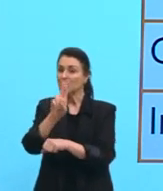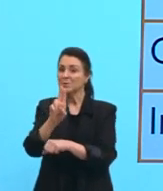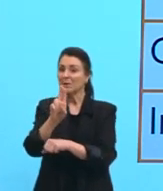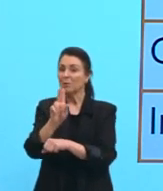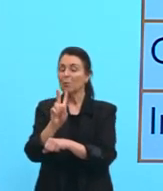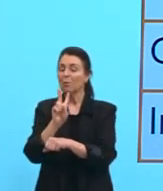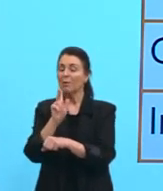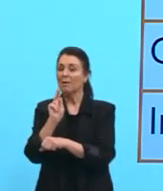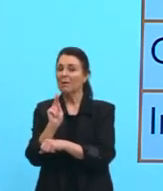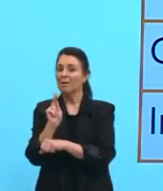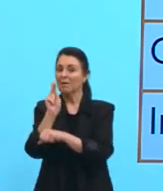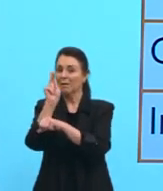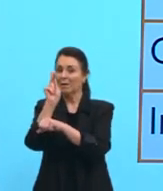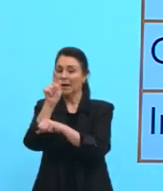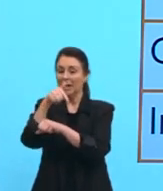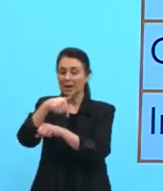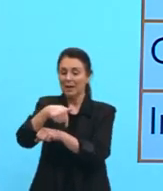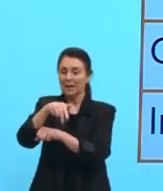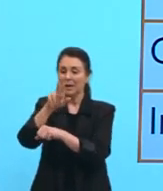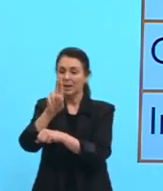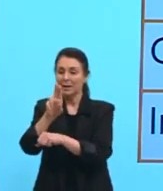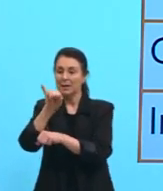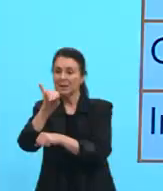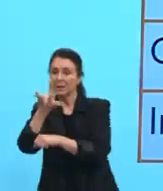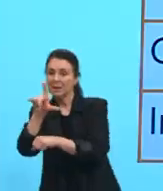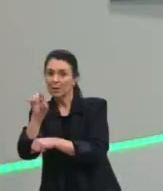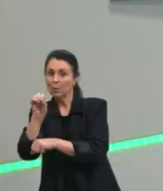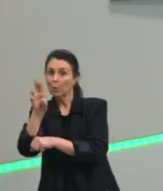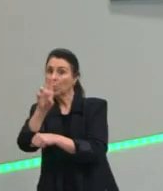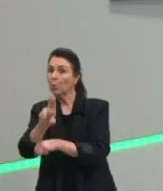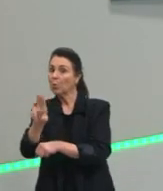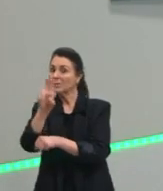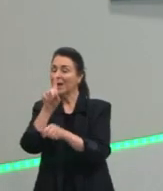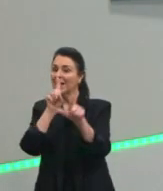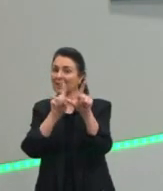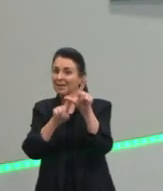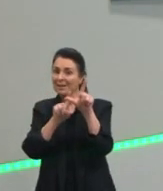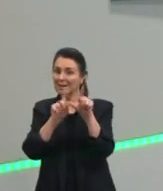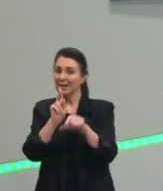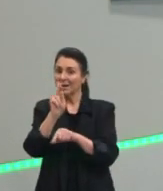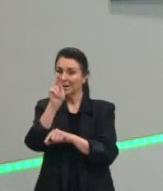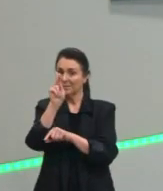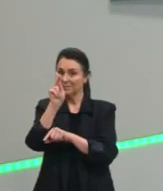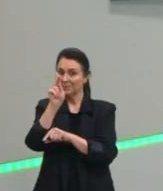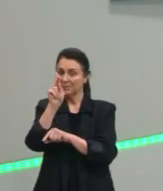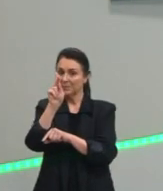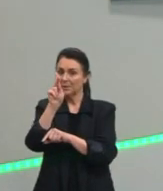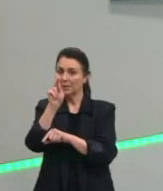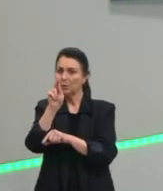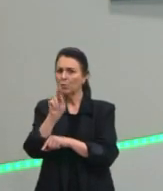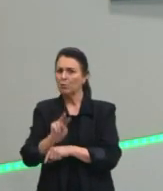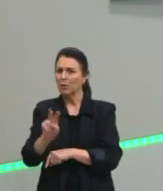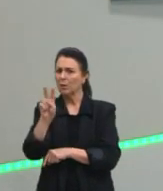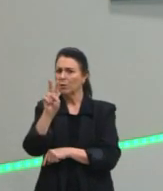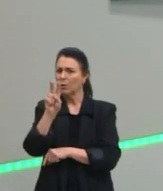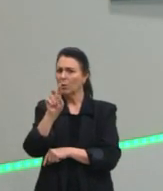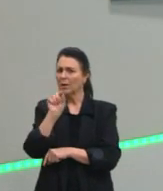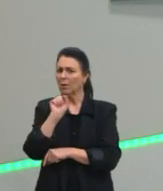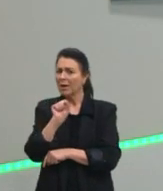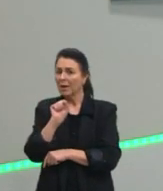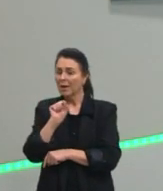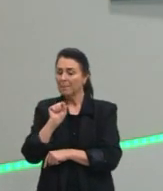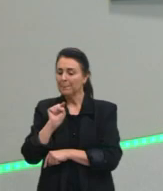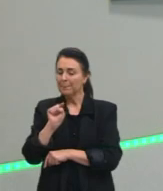que a gente já conhece né que esse cara a gente sabe que esse cavalo mil mas a gente vai conversar isso melhor